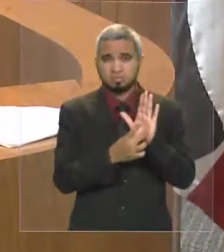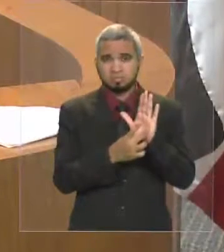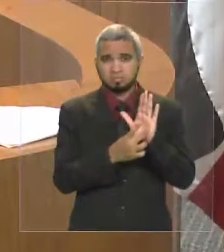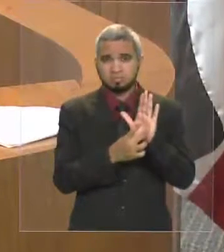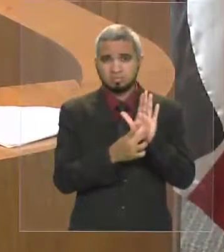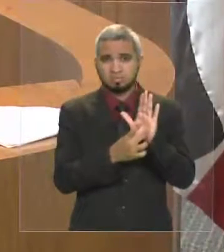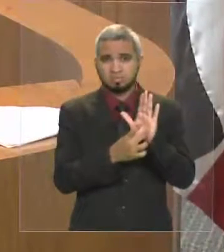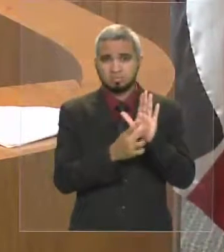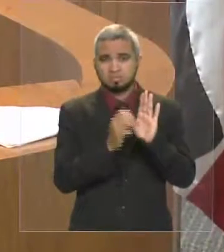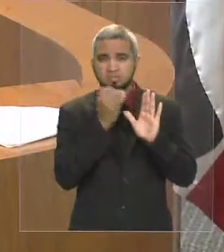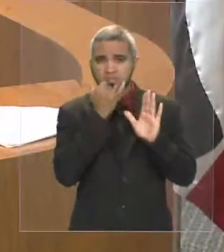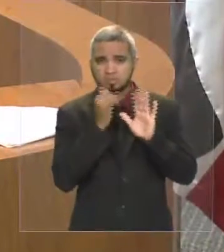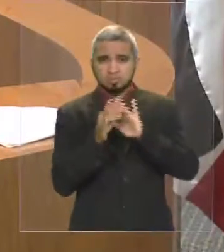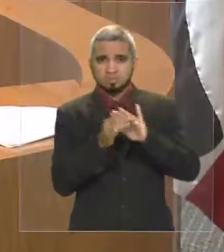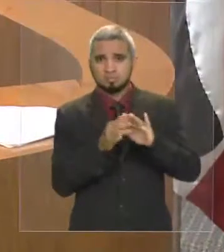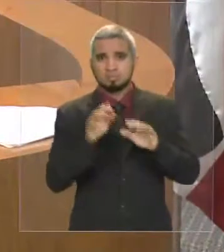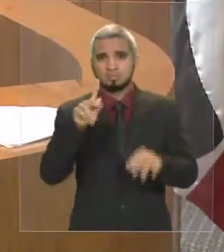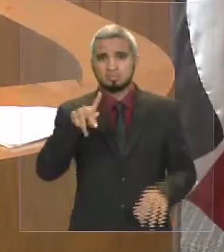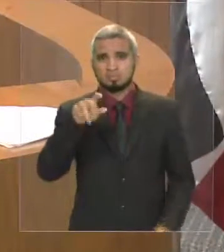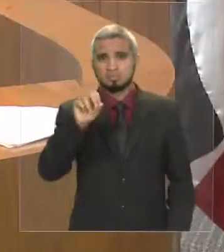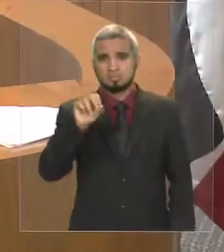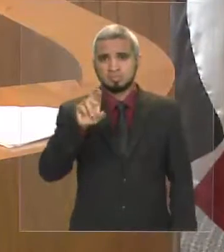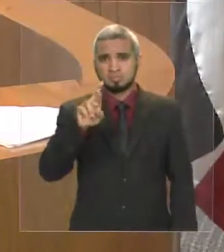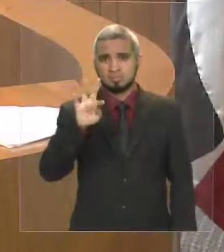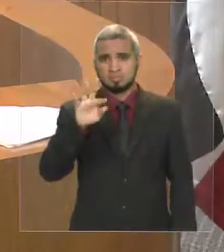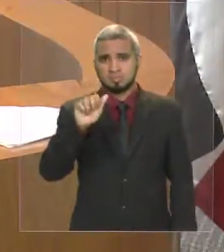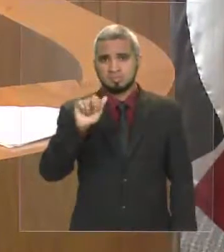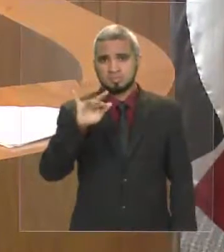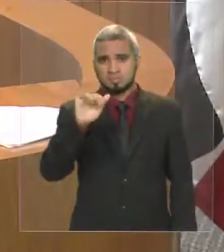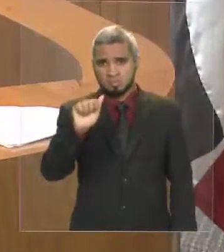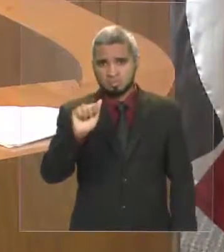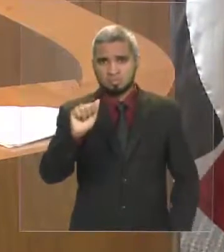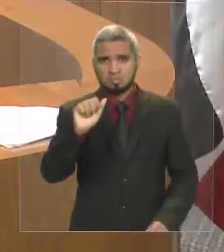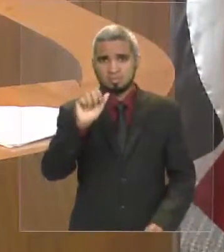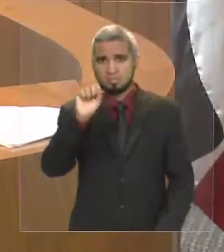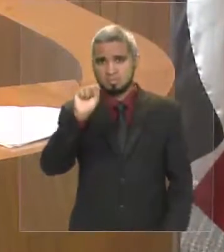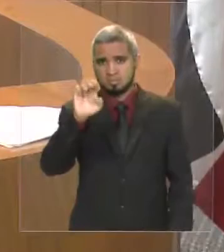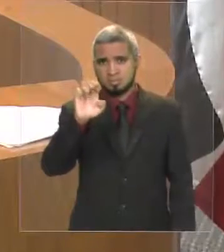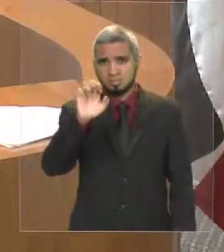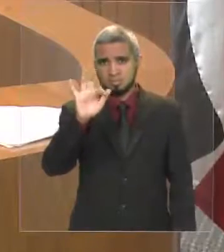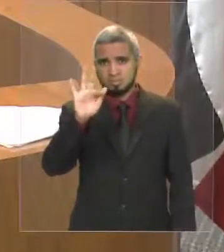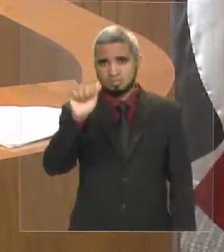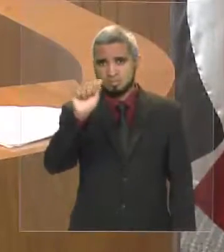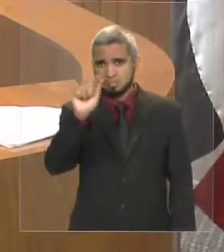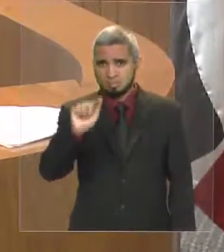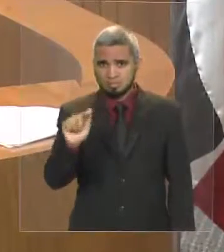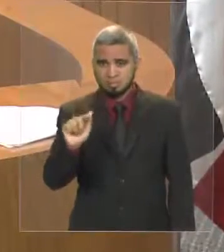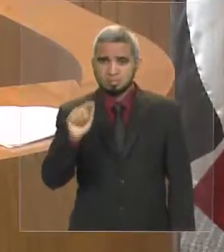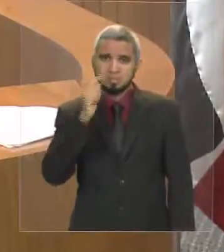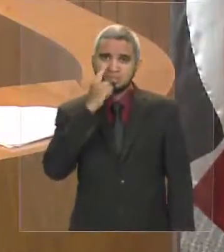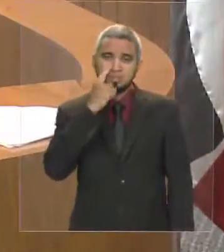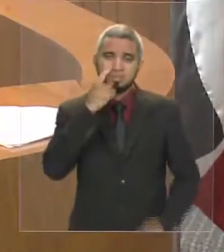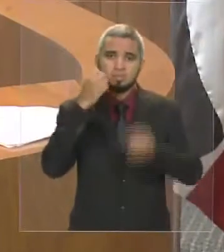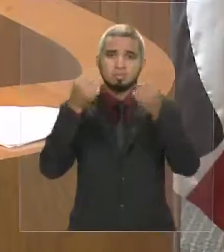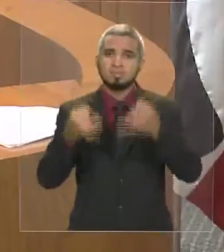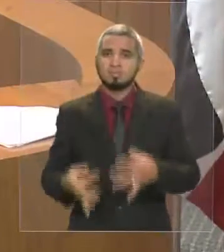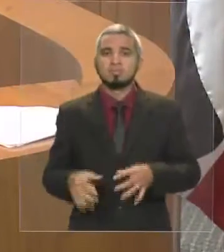relação à portaria da Secretaria de Fazenda, diz o seguinte, deputado Max Barros.